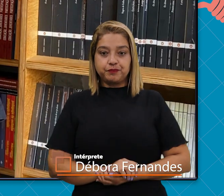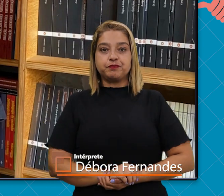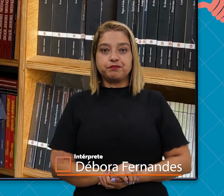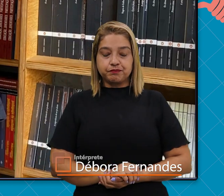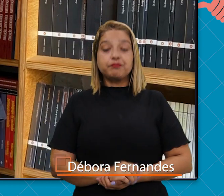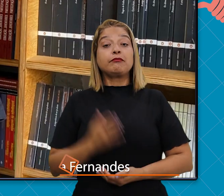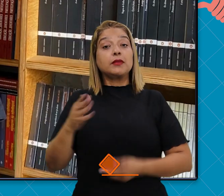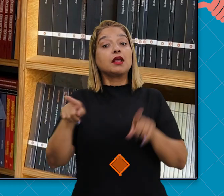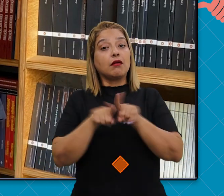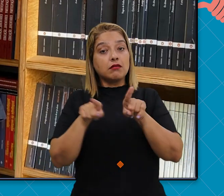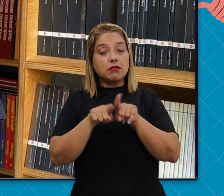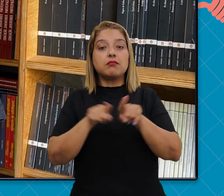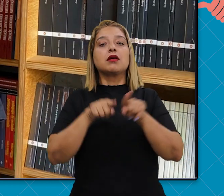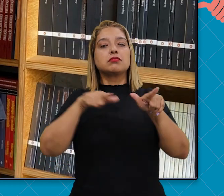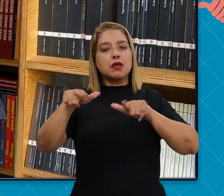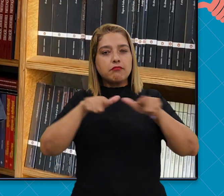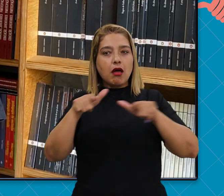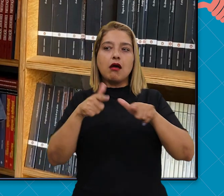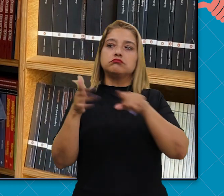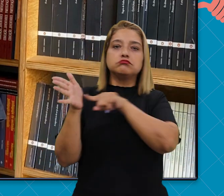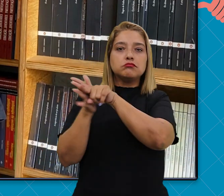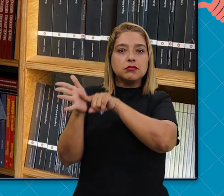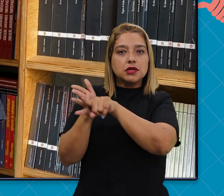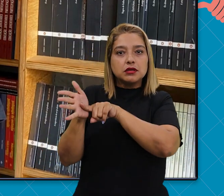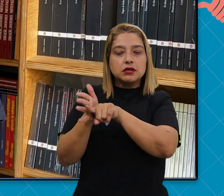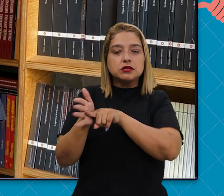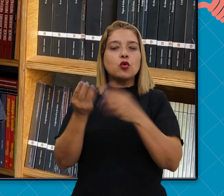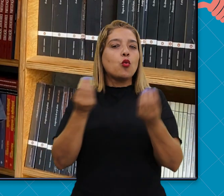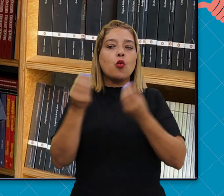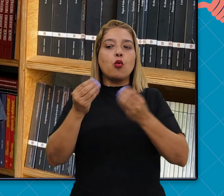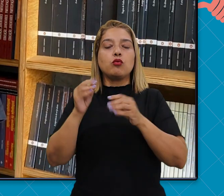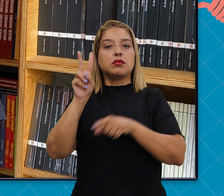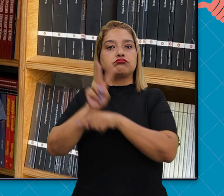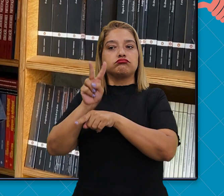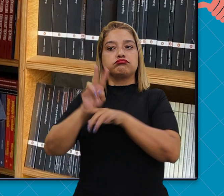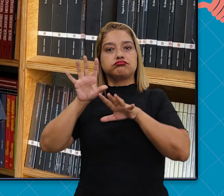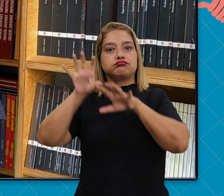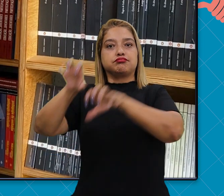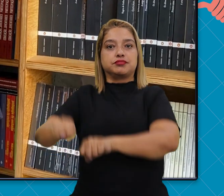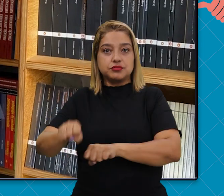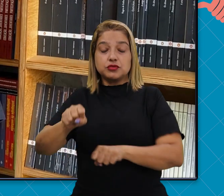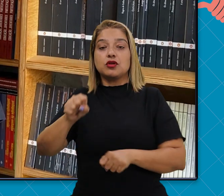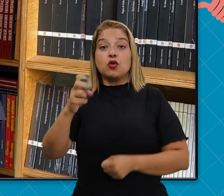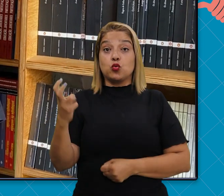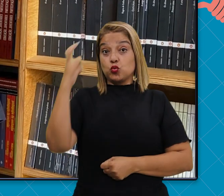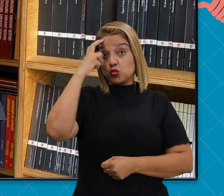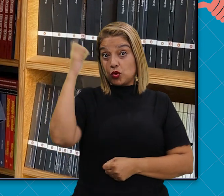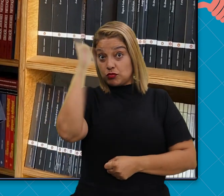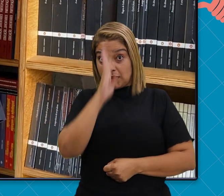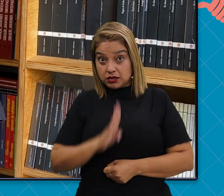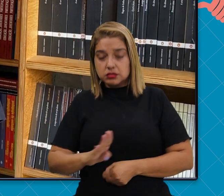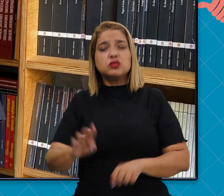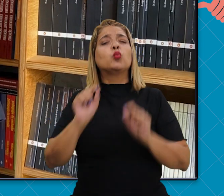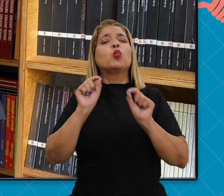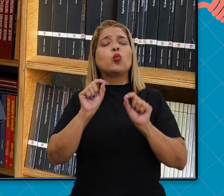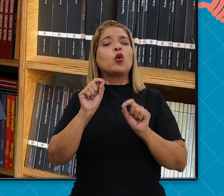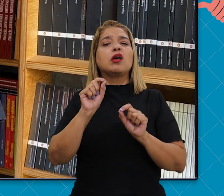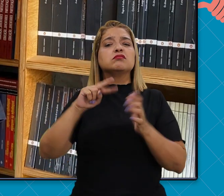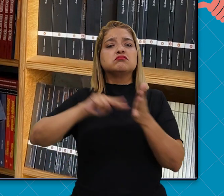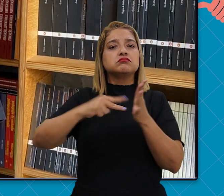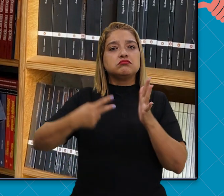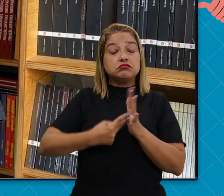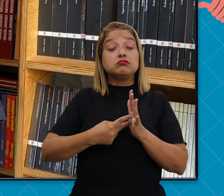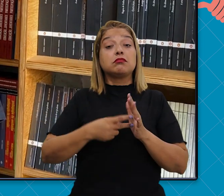trabalho também, pesquiso o patrimônio cultural brasileiro. O que é o patrimônio cultural? O